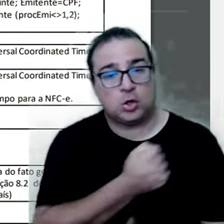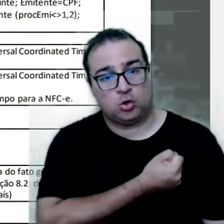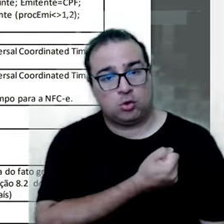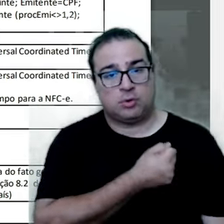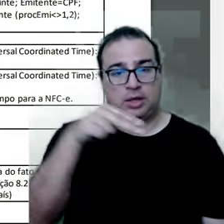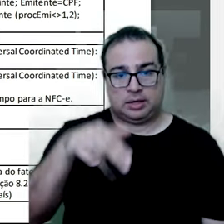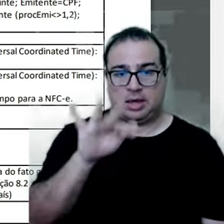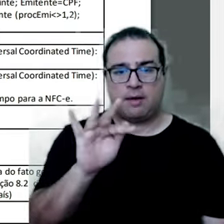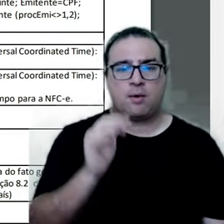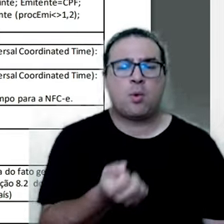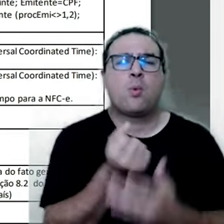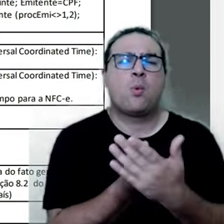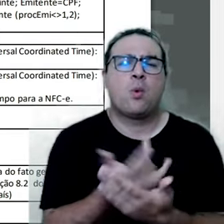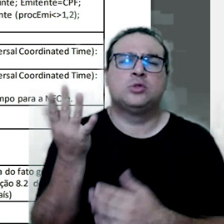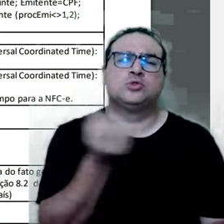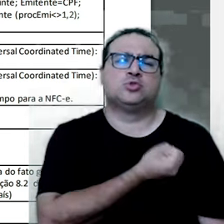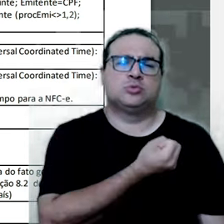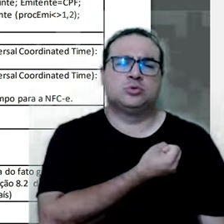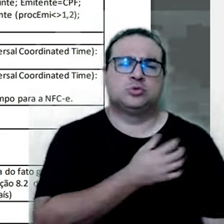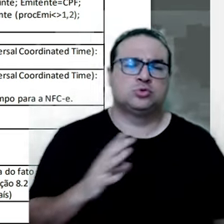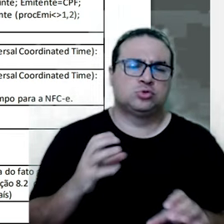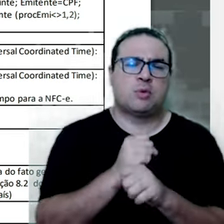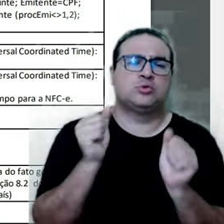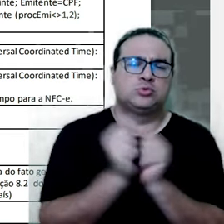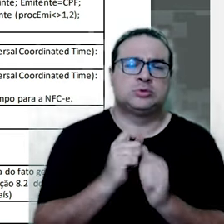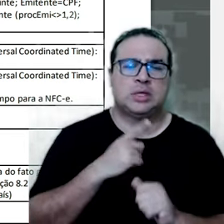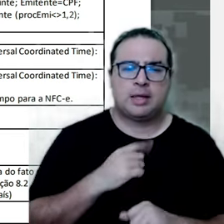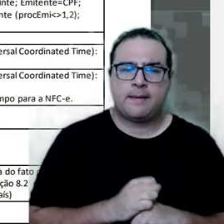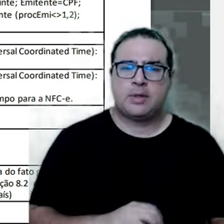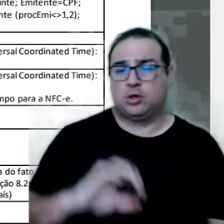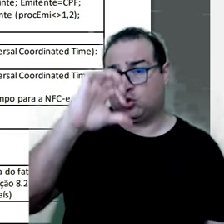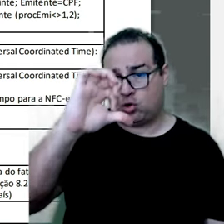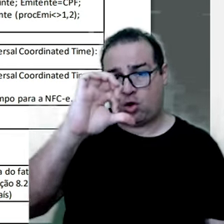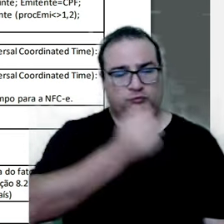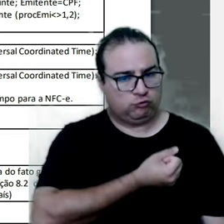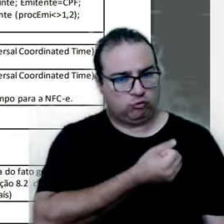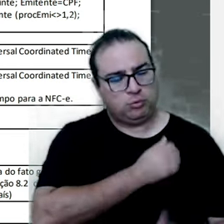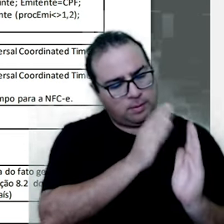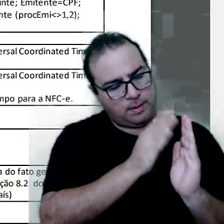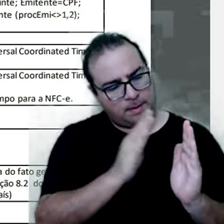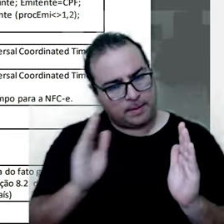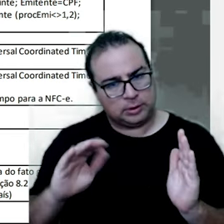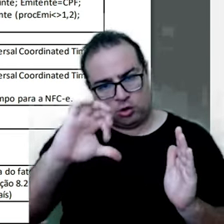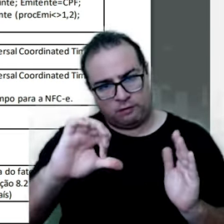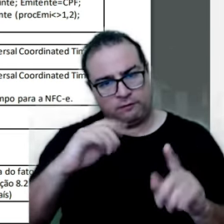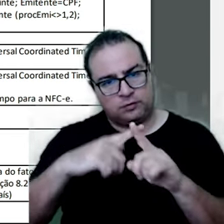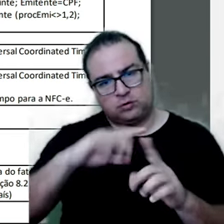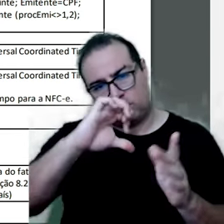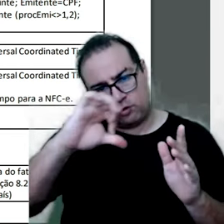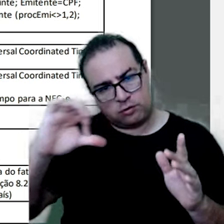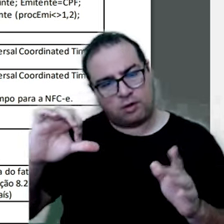número da nota fiscal quantos números cabem lá né então são nove dígitos com no então